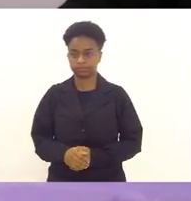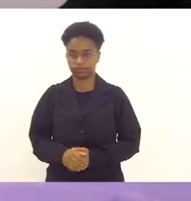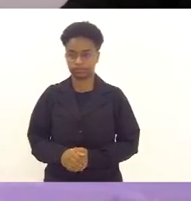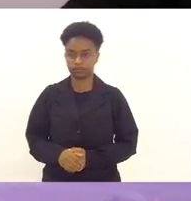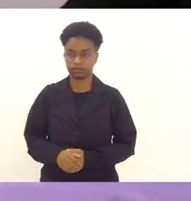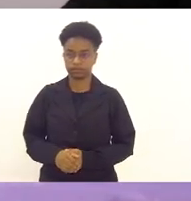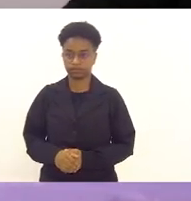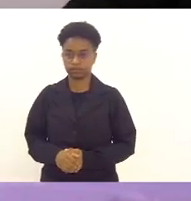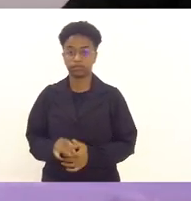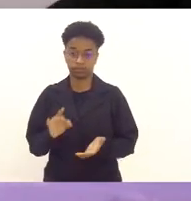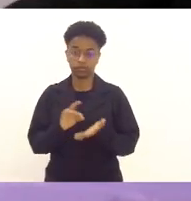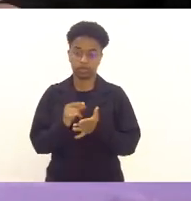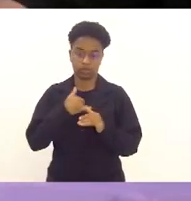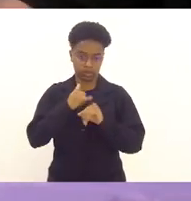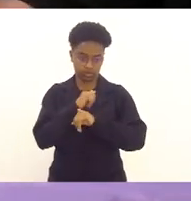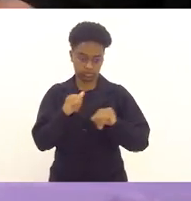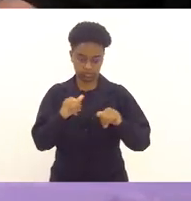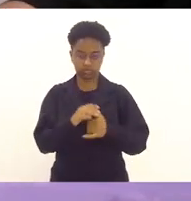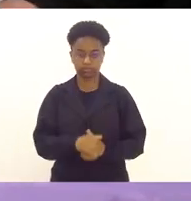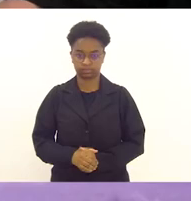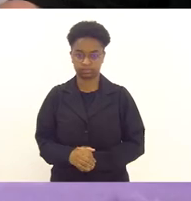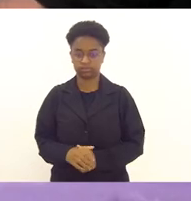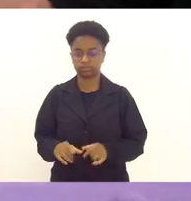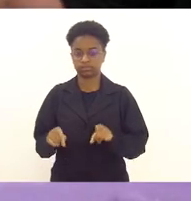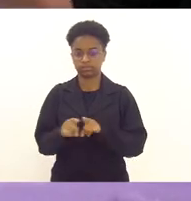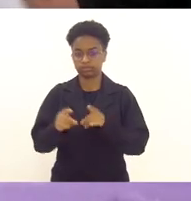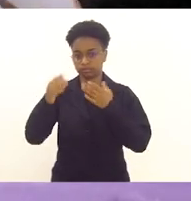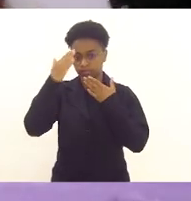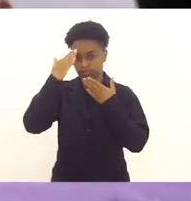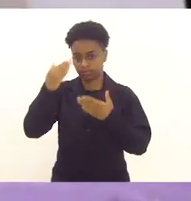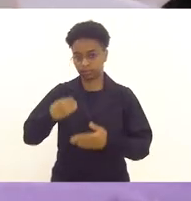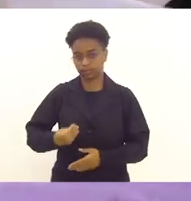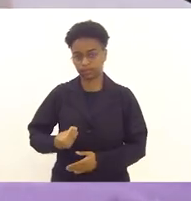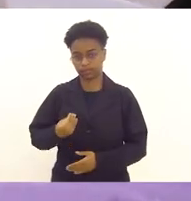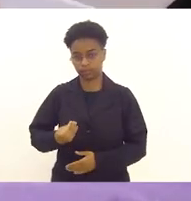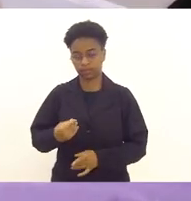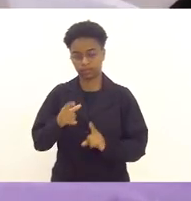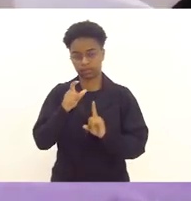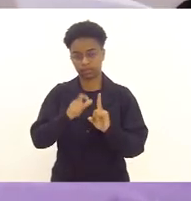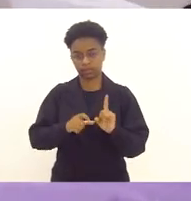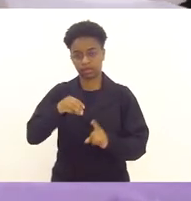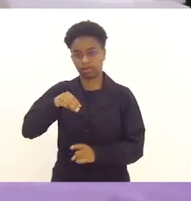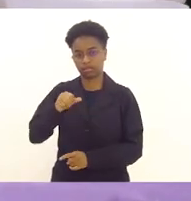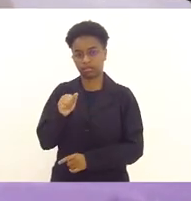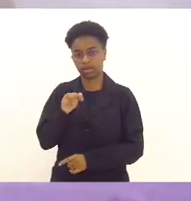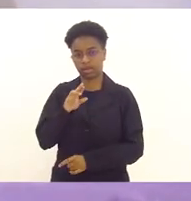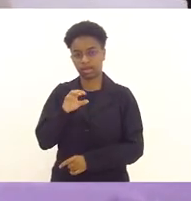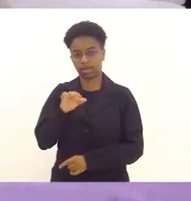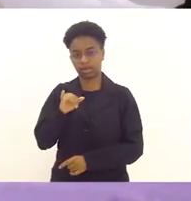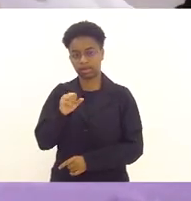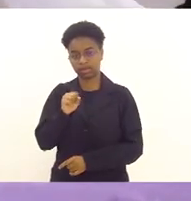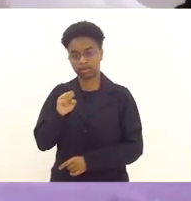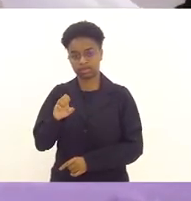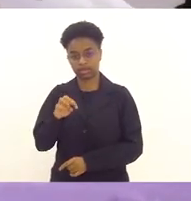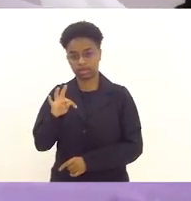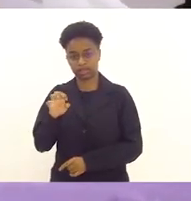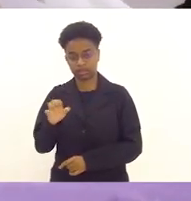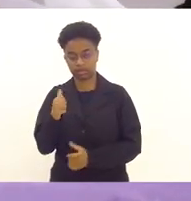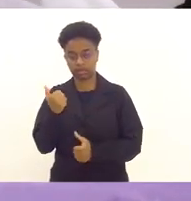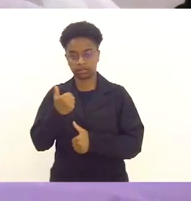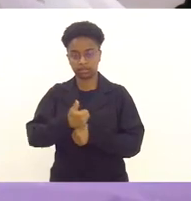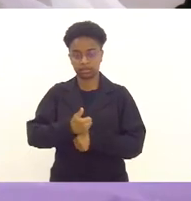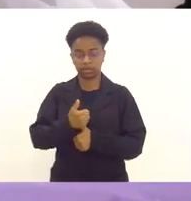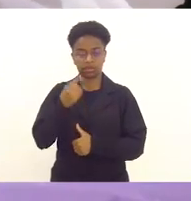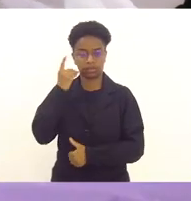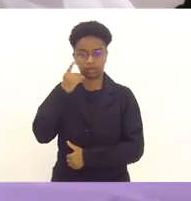Ah eu vou anunciar aqui é agradecer a presença da senhora Marizete Ramos do mandato da deputada